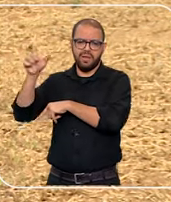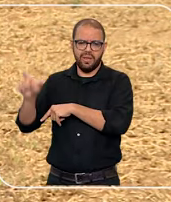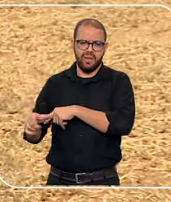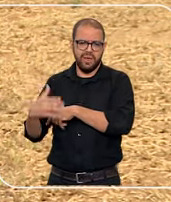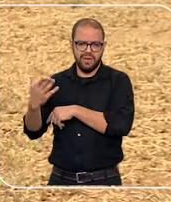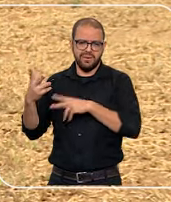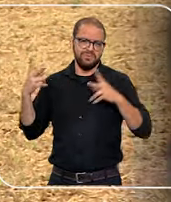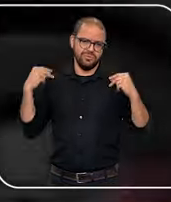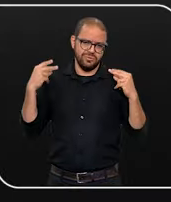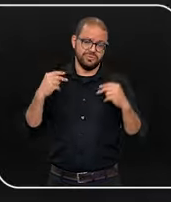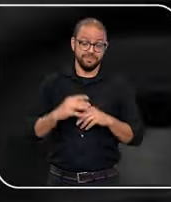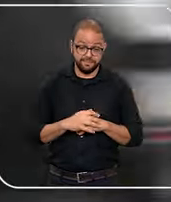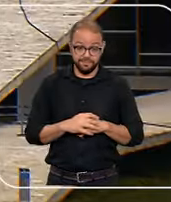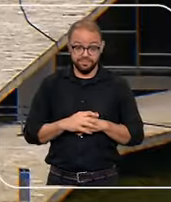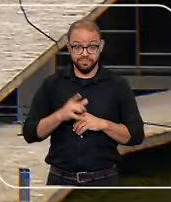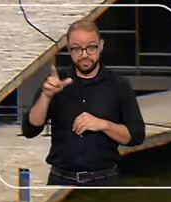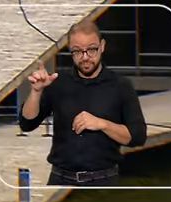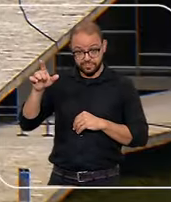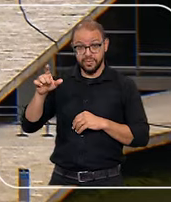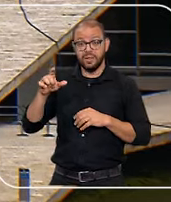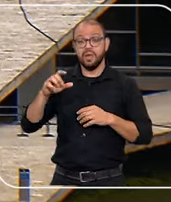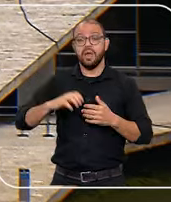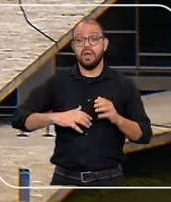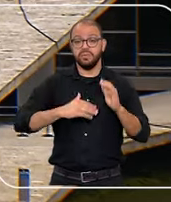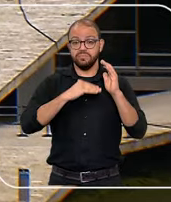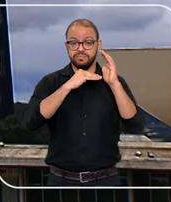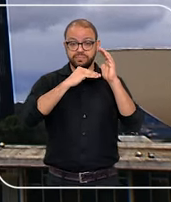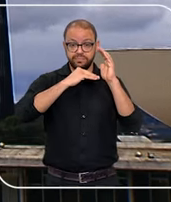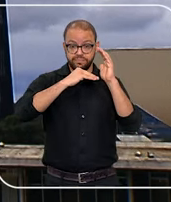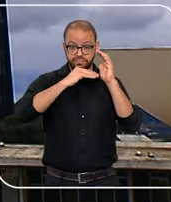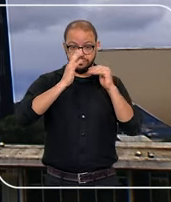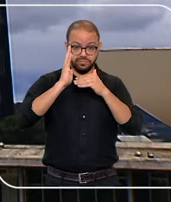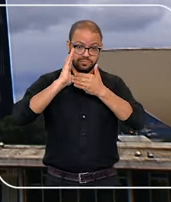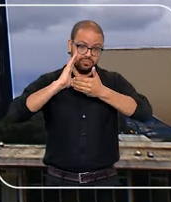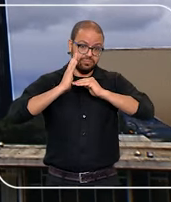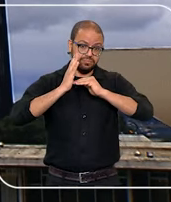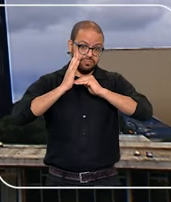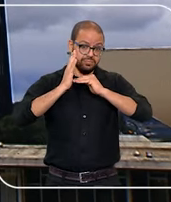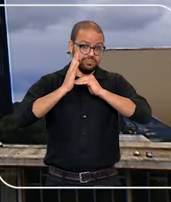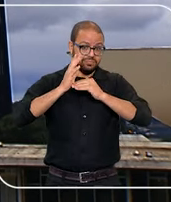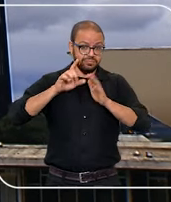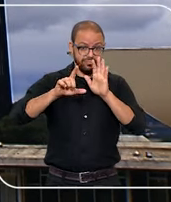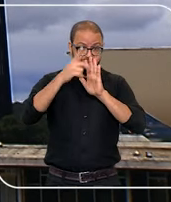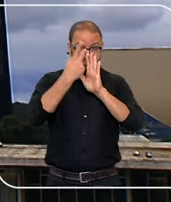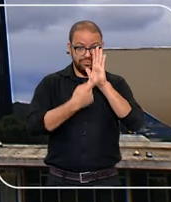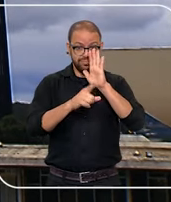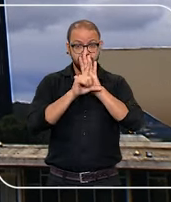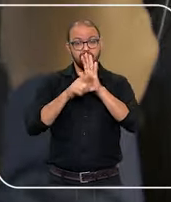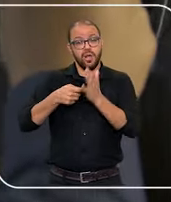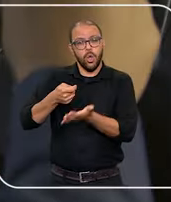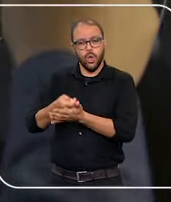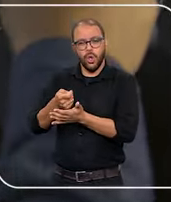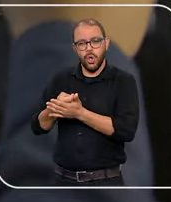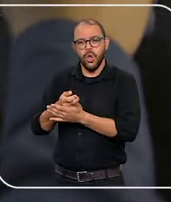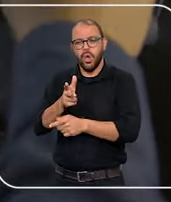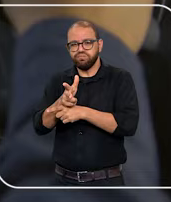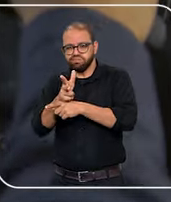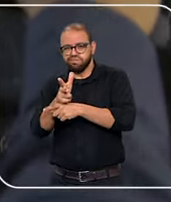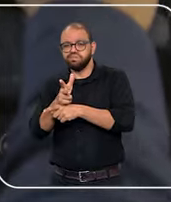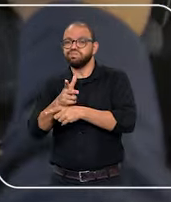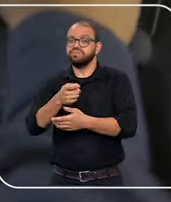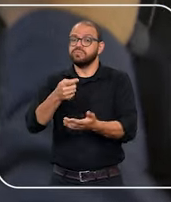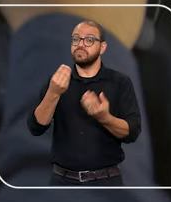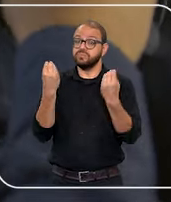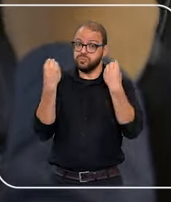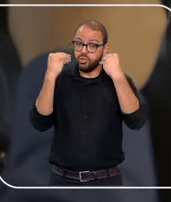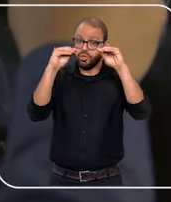muito o motorista na defesa dele. No Senado Federal, um projeto de lei pode tornar obrigatória a instalação de câmeras em